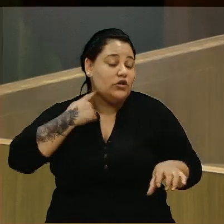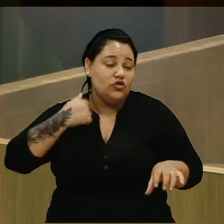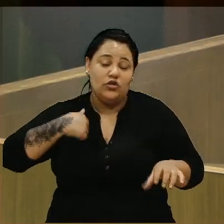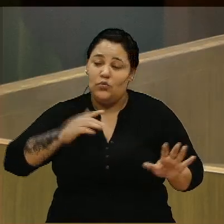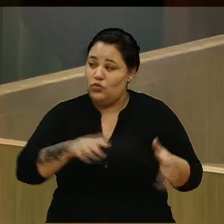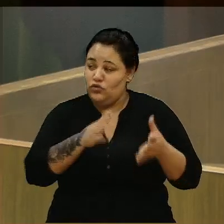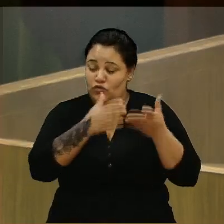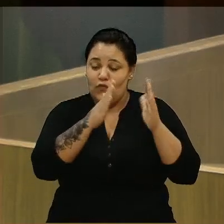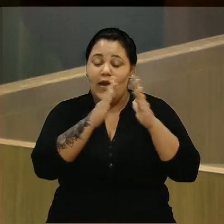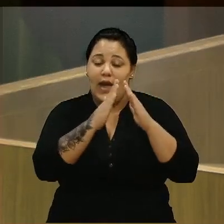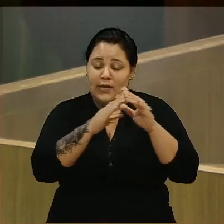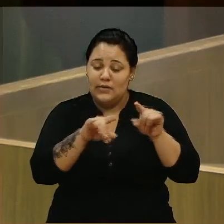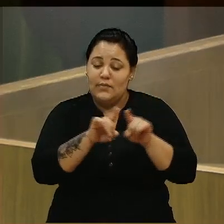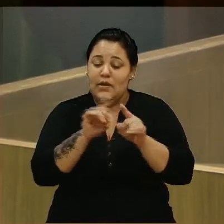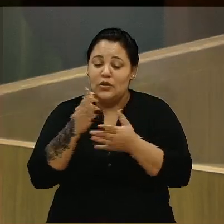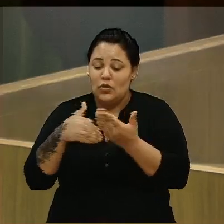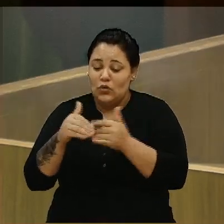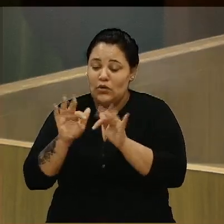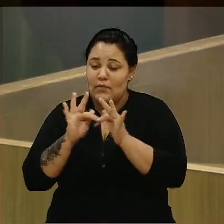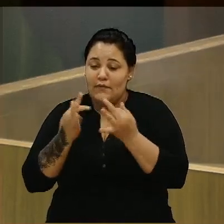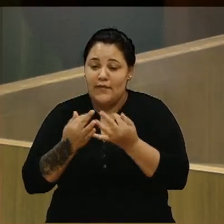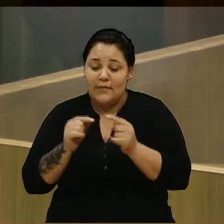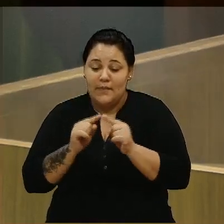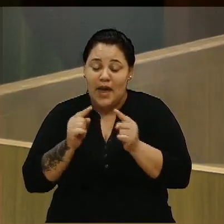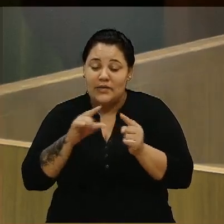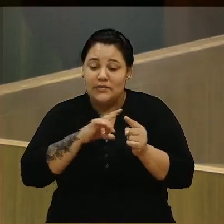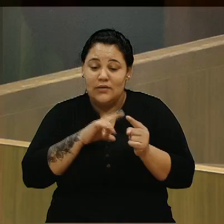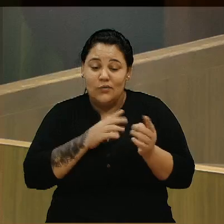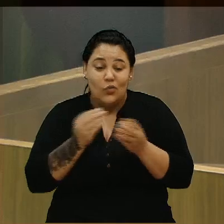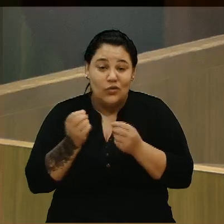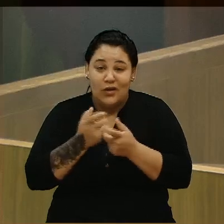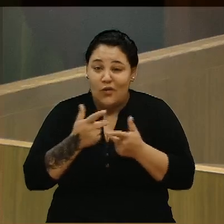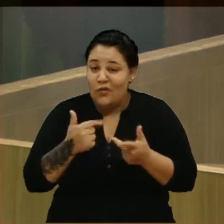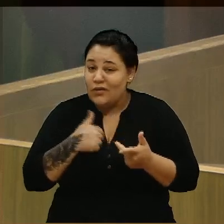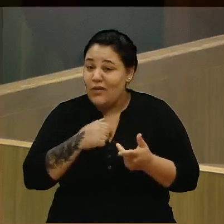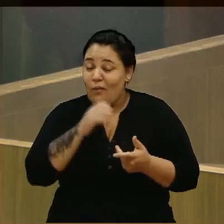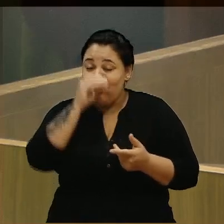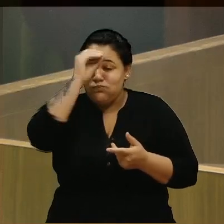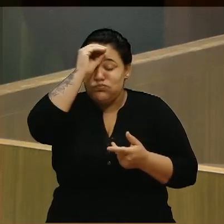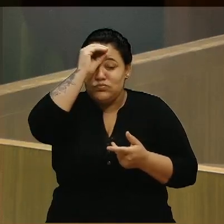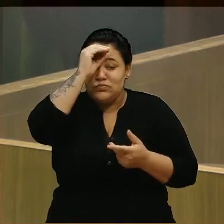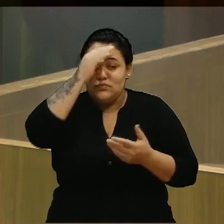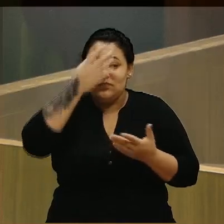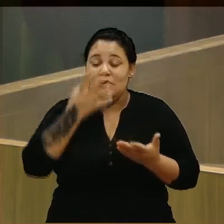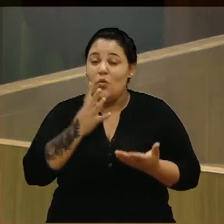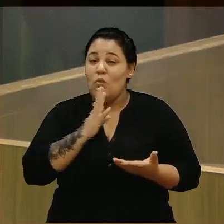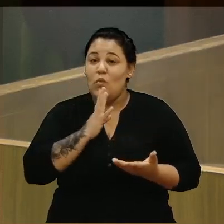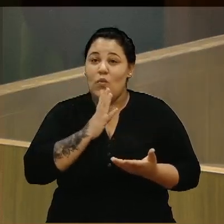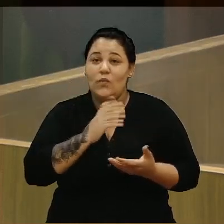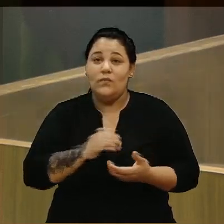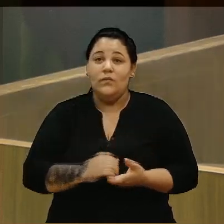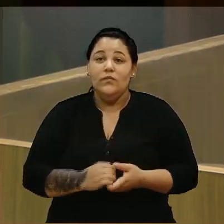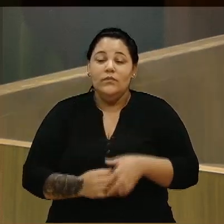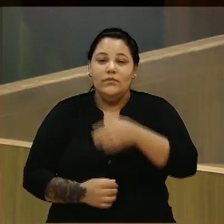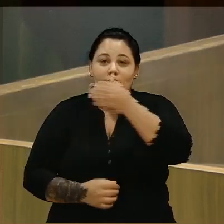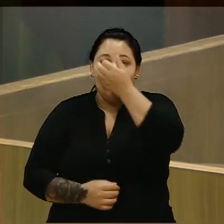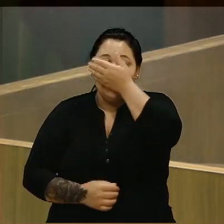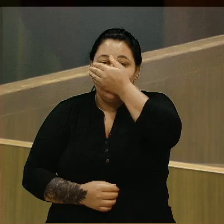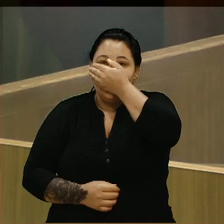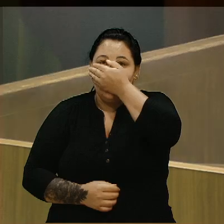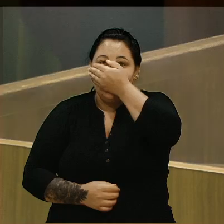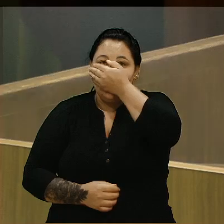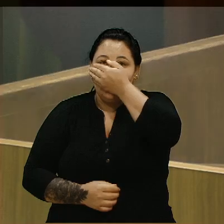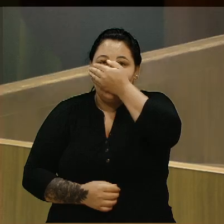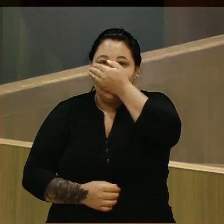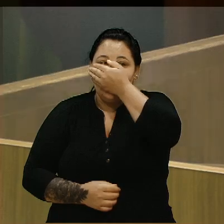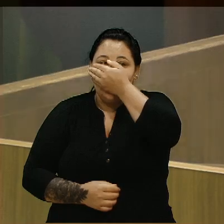nossa família toda, mas tem muita coisa que eu tinha o desconhecimento efetivo, né? Então, hoje, eu até brinquei com